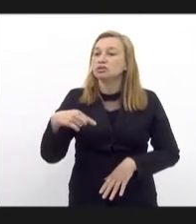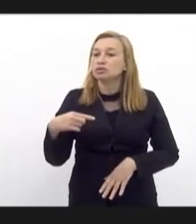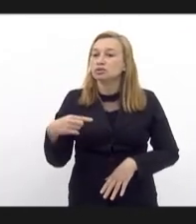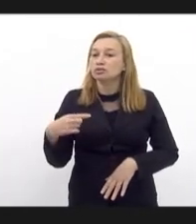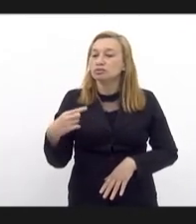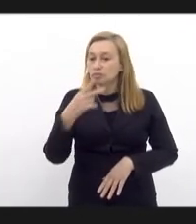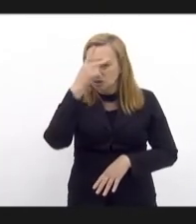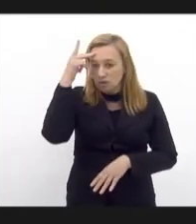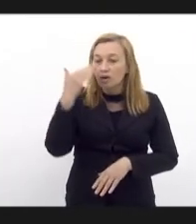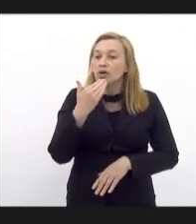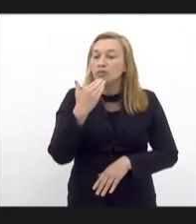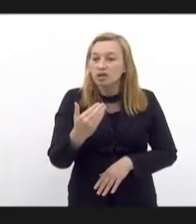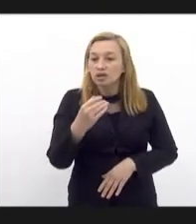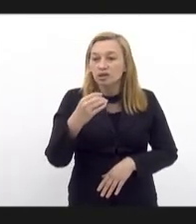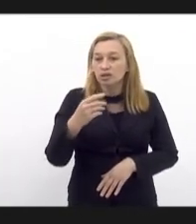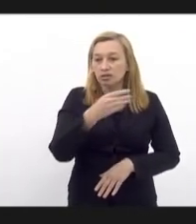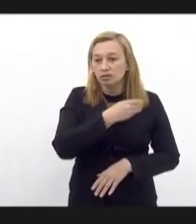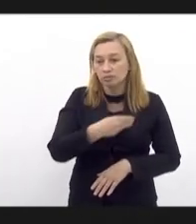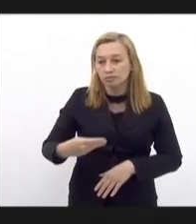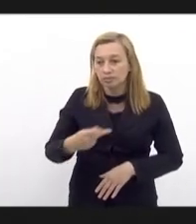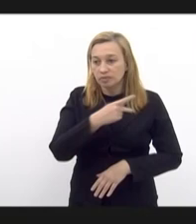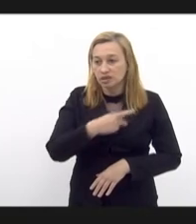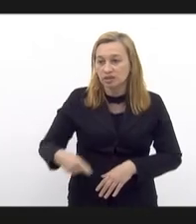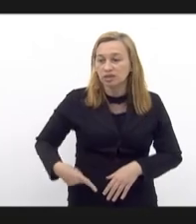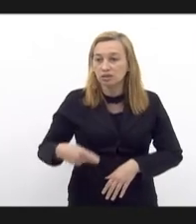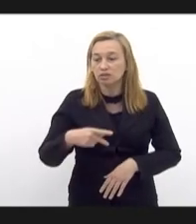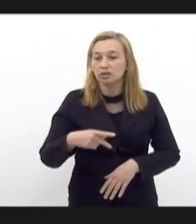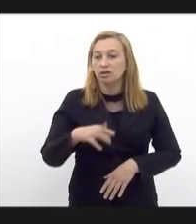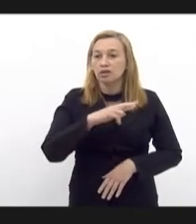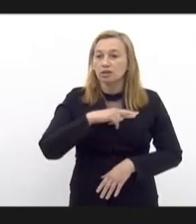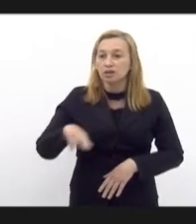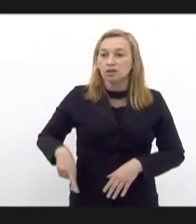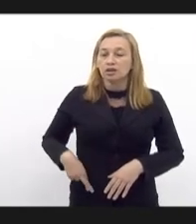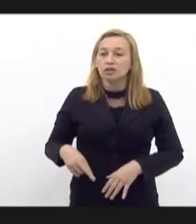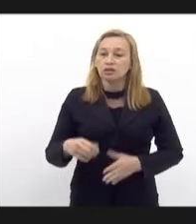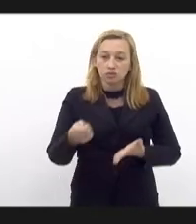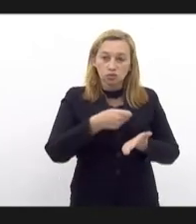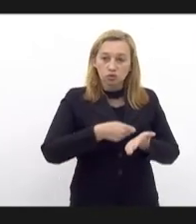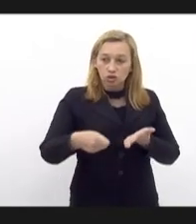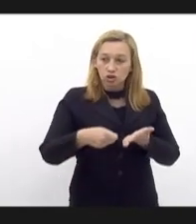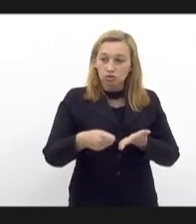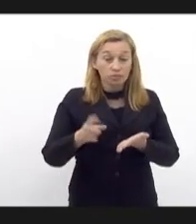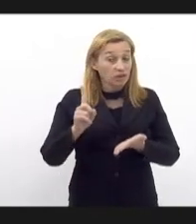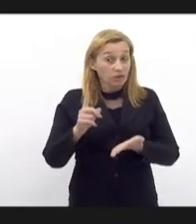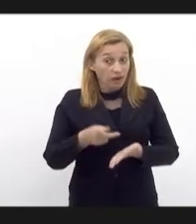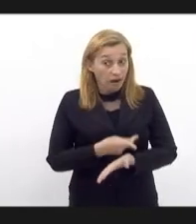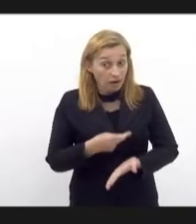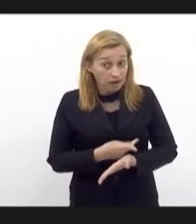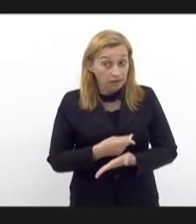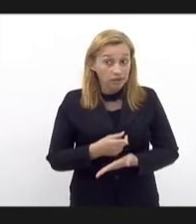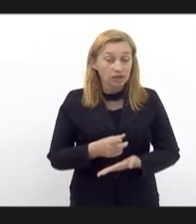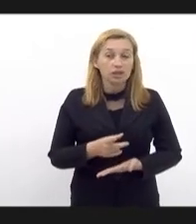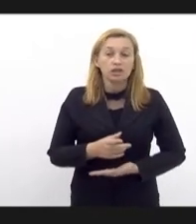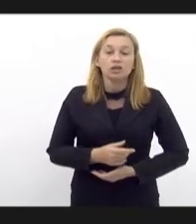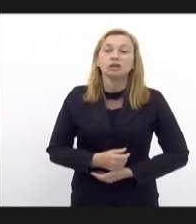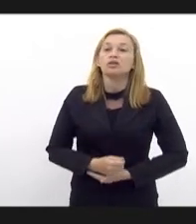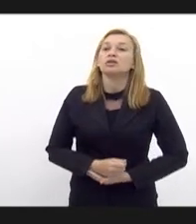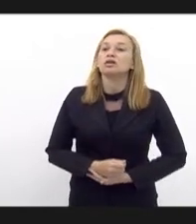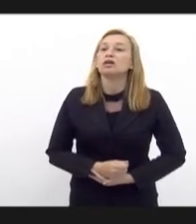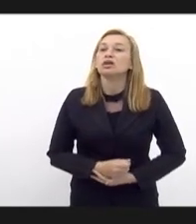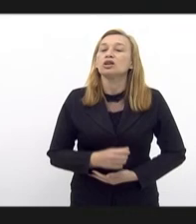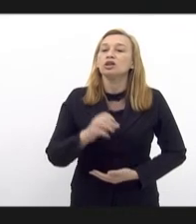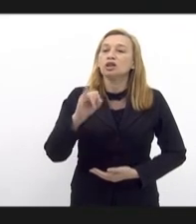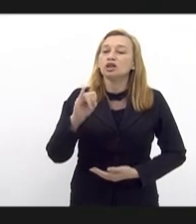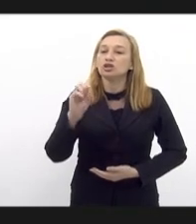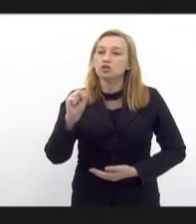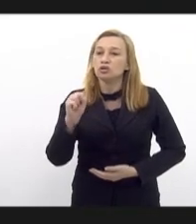e pedir ao presidente da República uma única coisa. Está aqui até escrito para não poder errar. Seja dada a isonomia